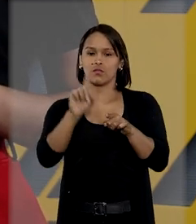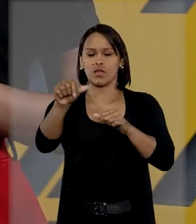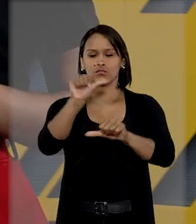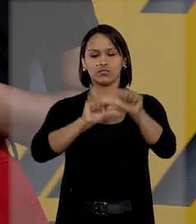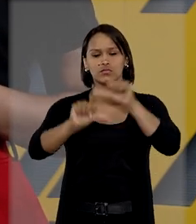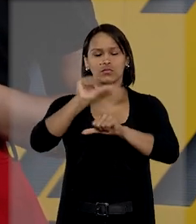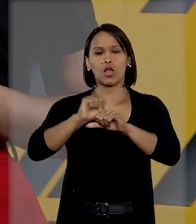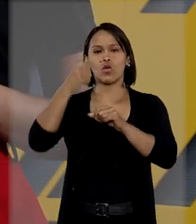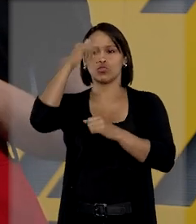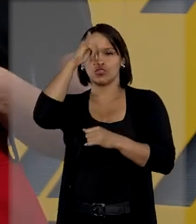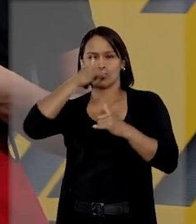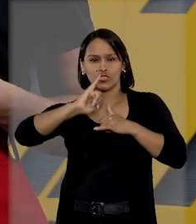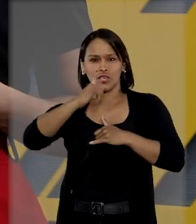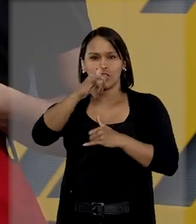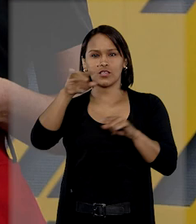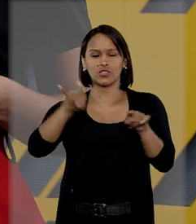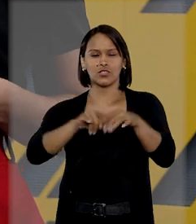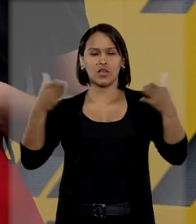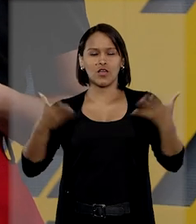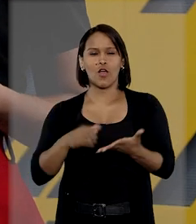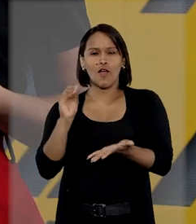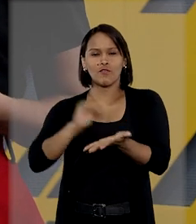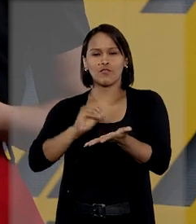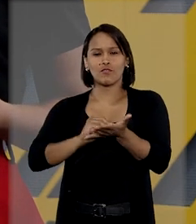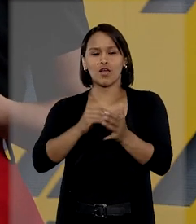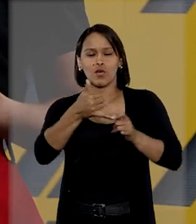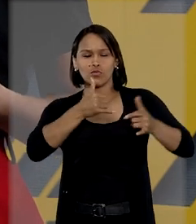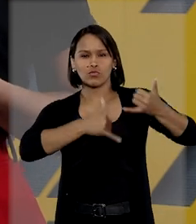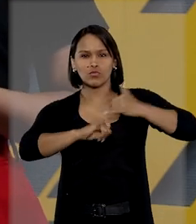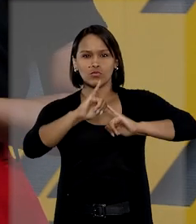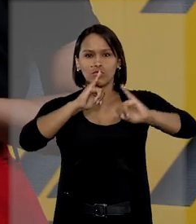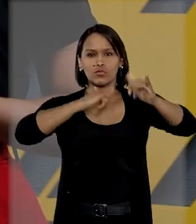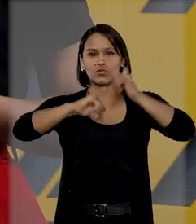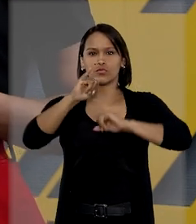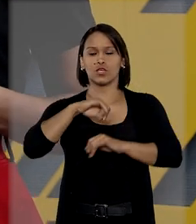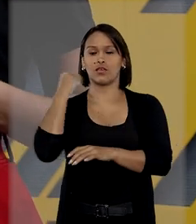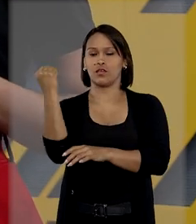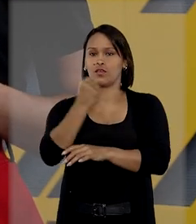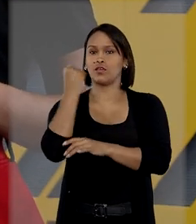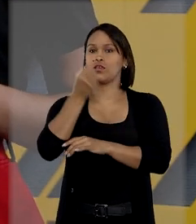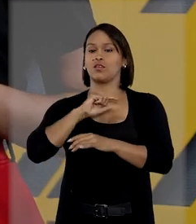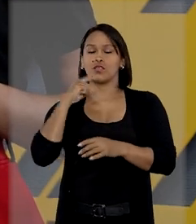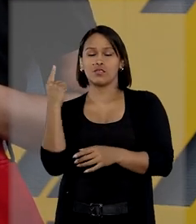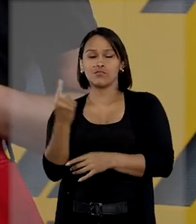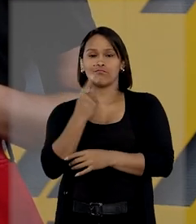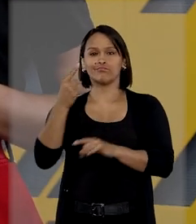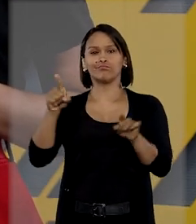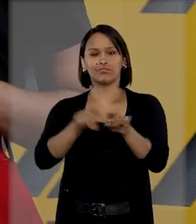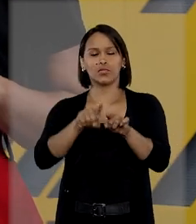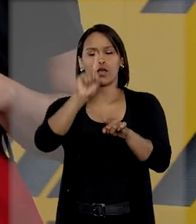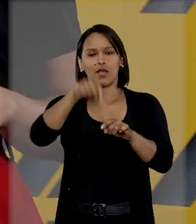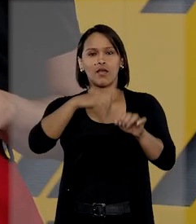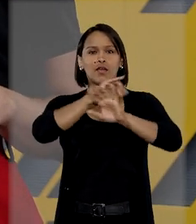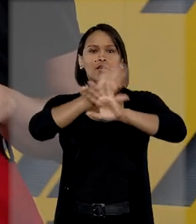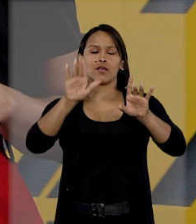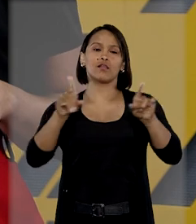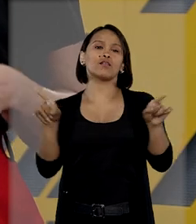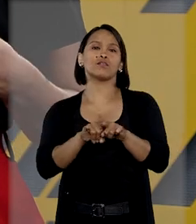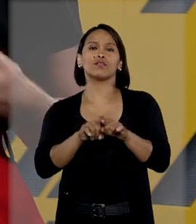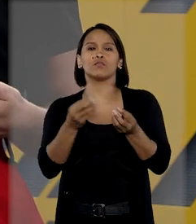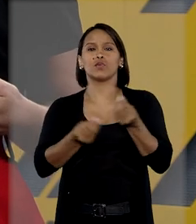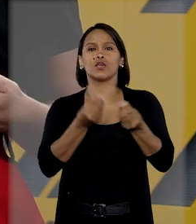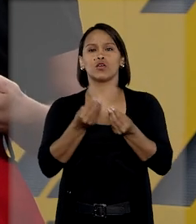a importância da geração de energia em momento de escassez de recursos hídricos e crise energética aguda é